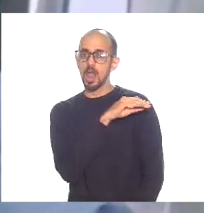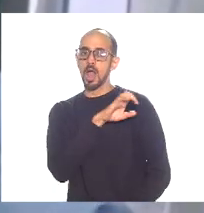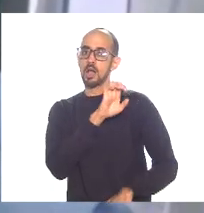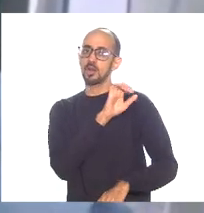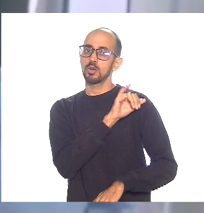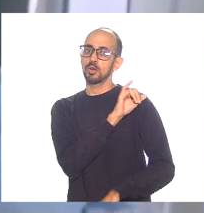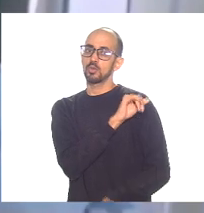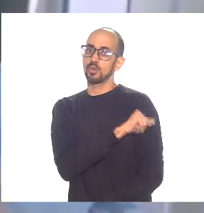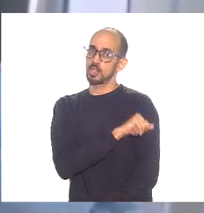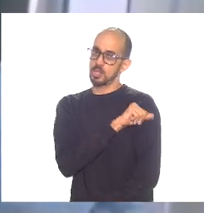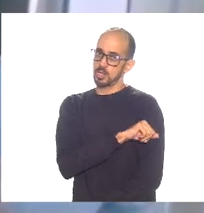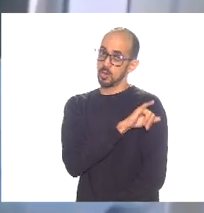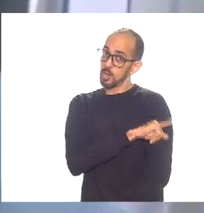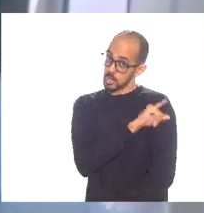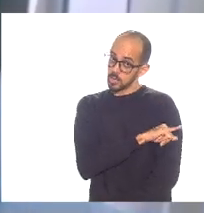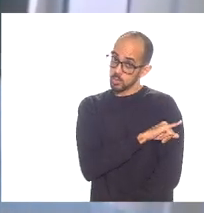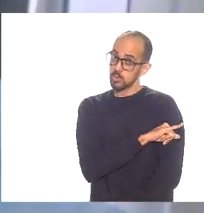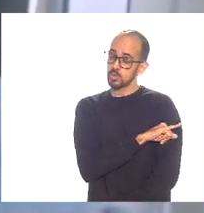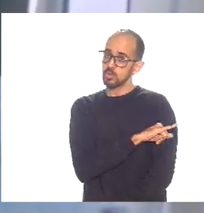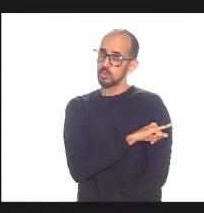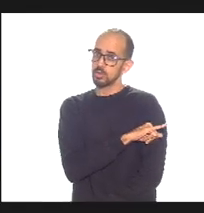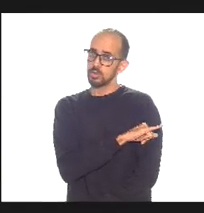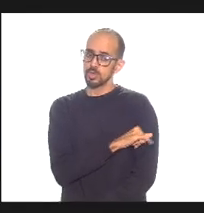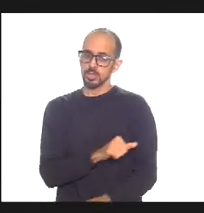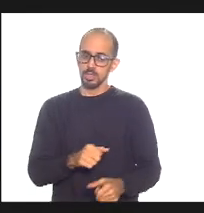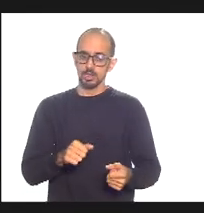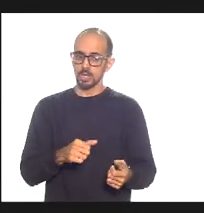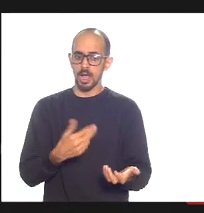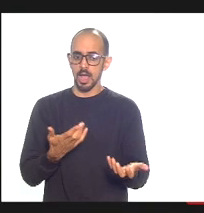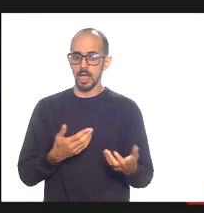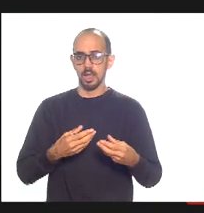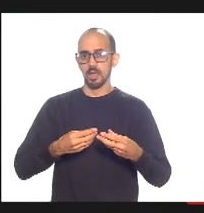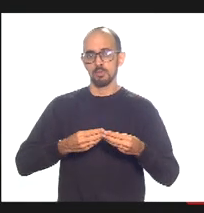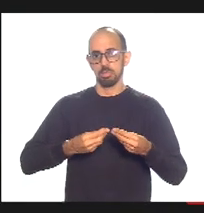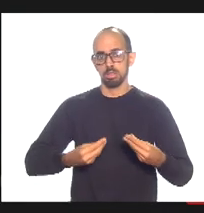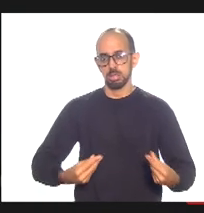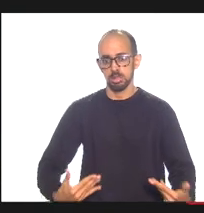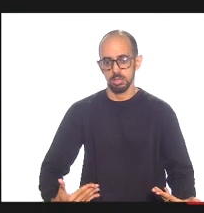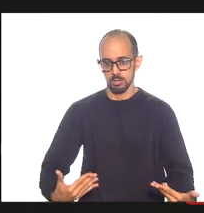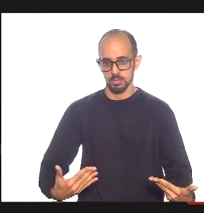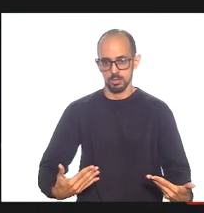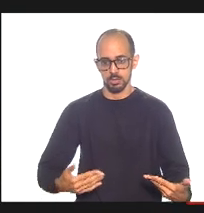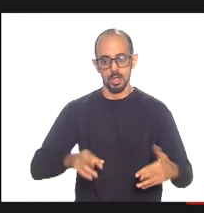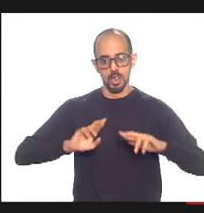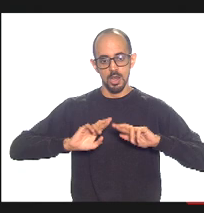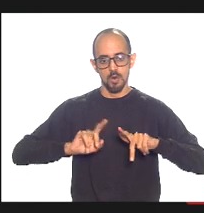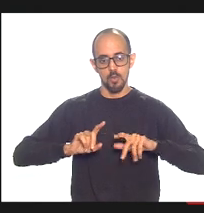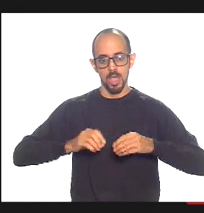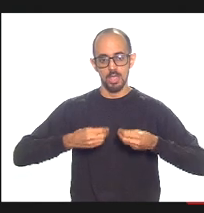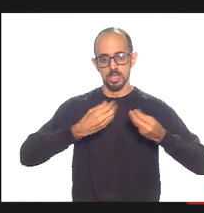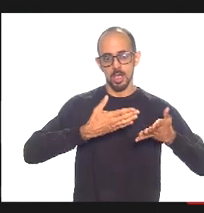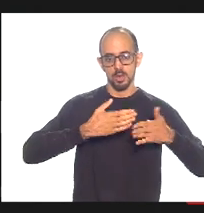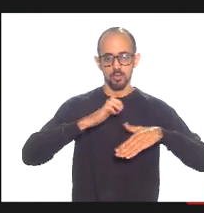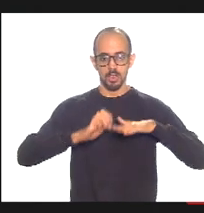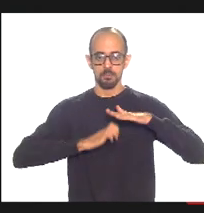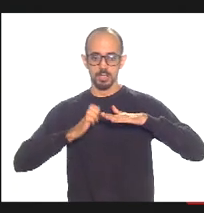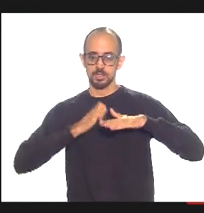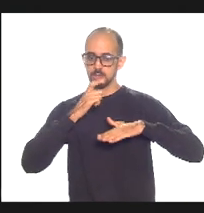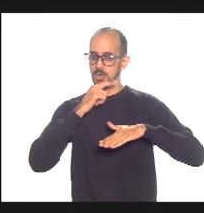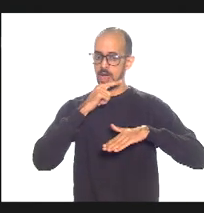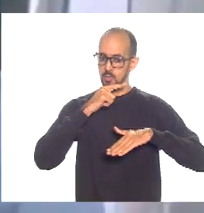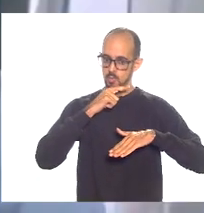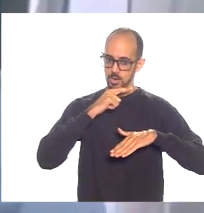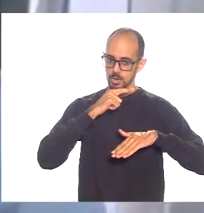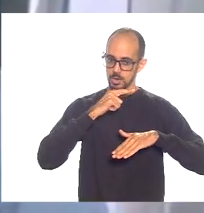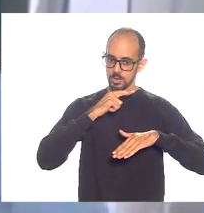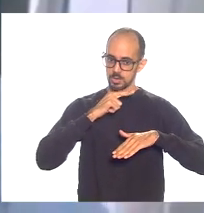Rio de Janeiro se esvair em sangue, por assim dizer, do ponto de vista fiscal, e não é entregando a SEDAI, como quer o Paulo Guedes, que não nos